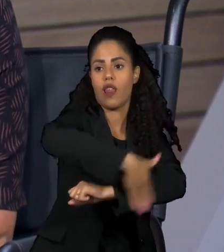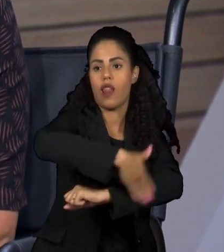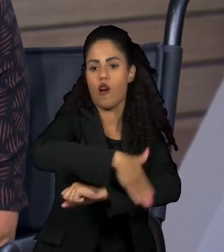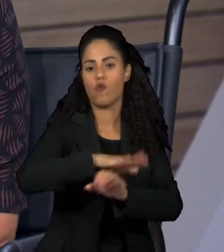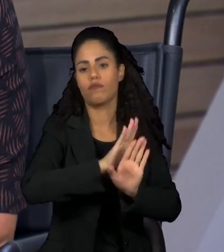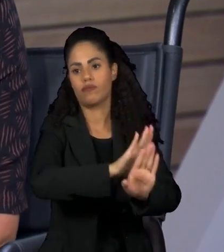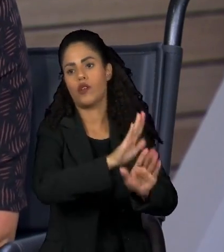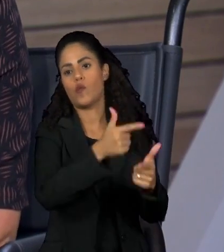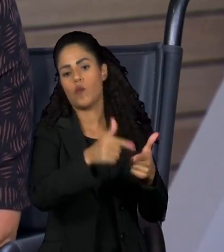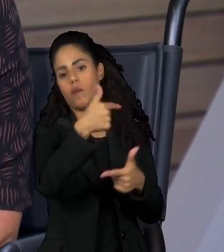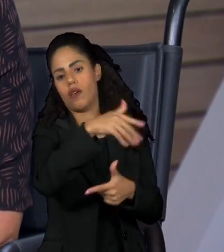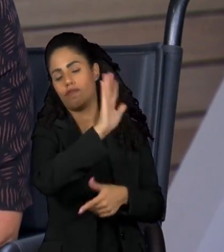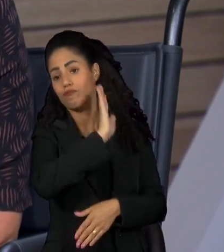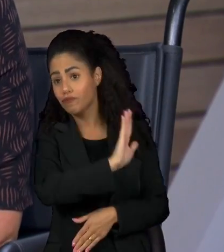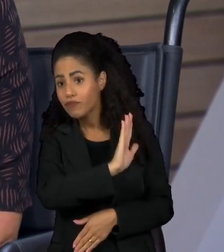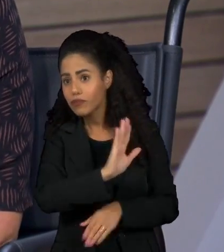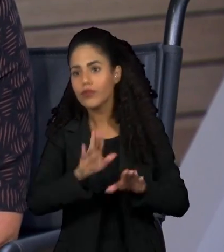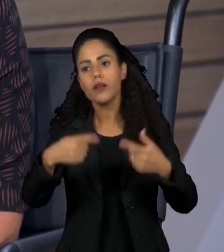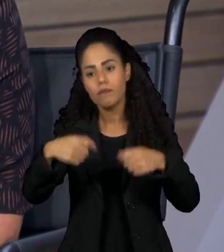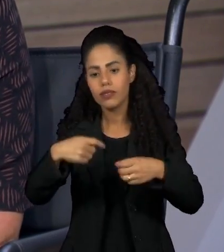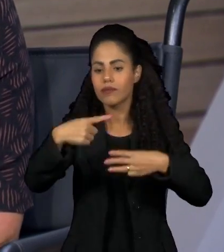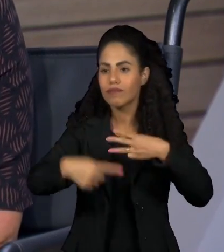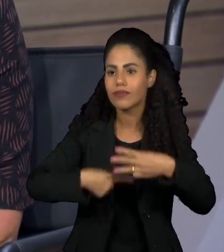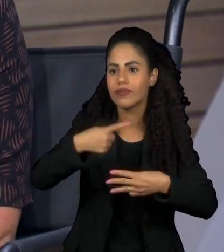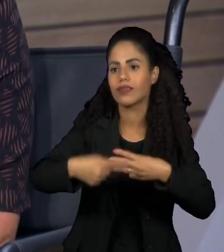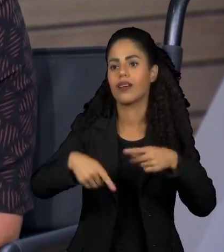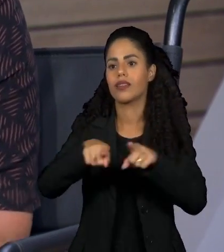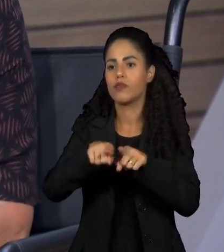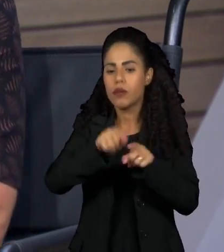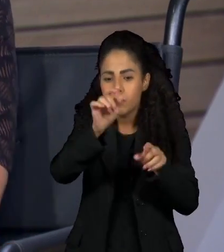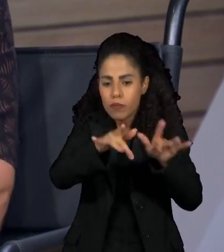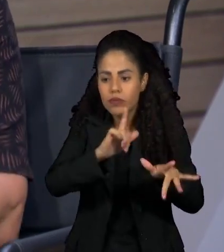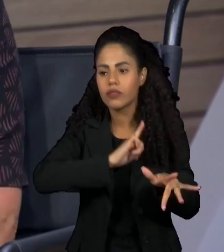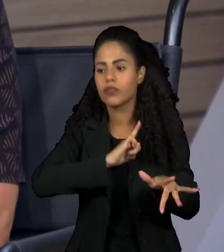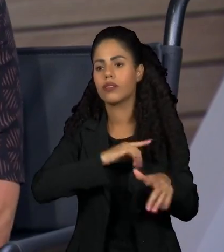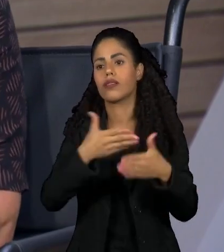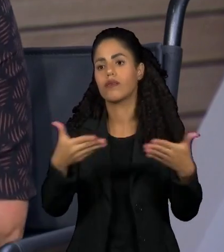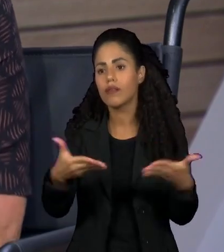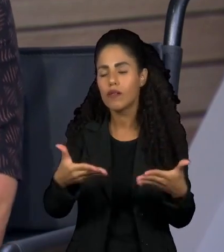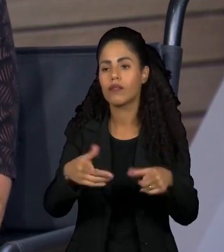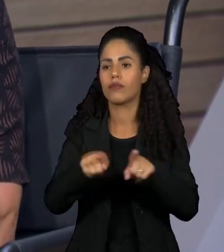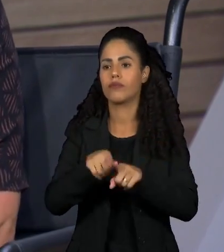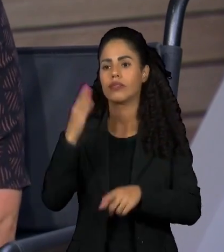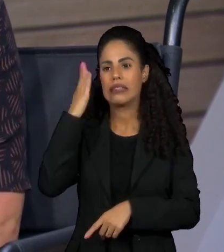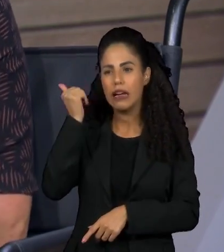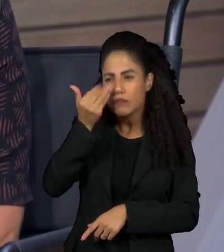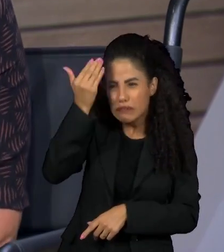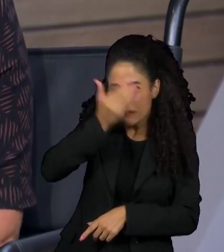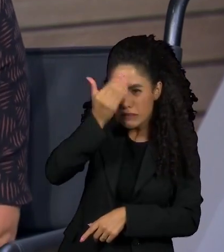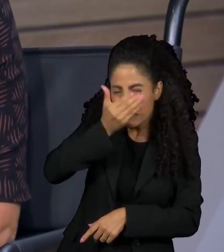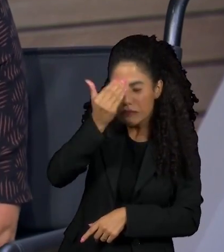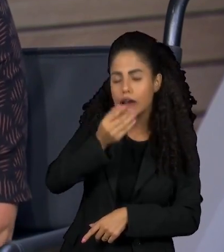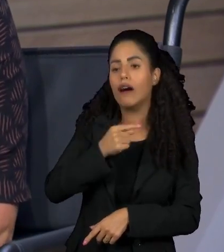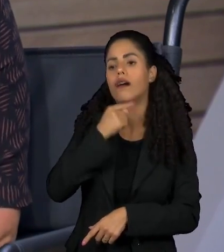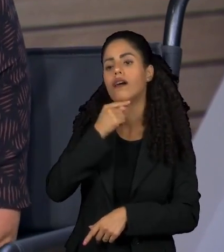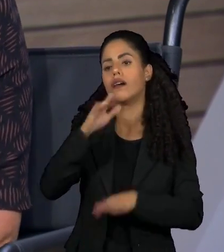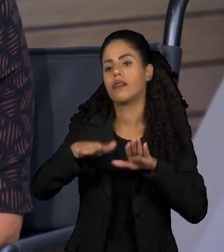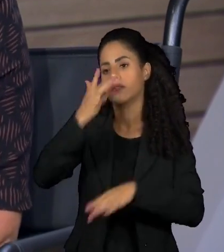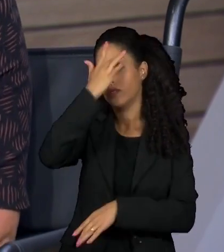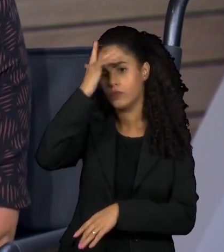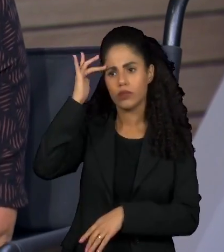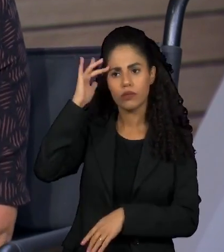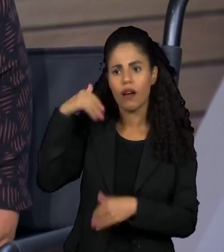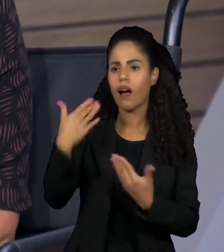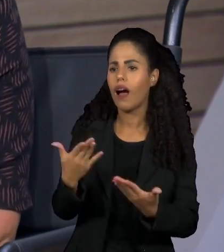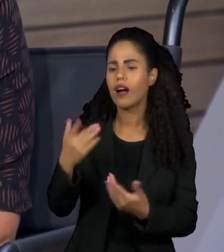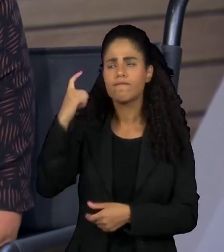para você, né? E a questão, acho que, dos resíduos, e agora ainda tem um resíduo invisível, né? As pessoas acho que não